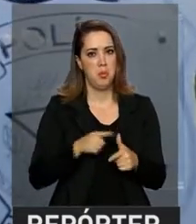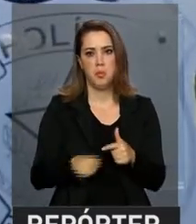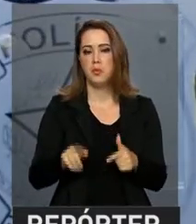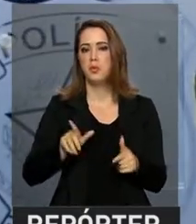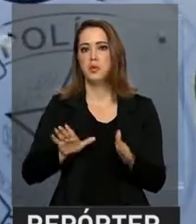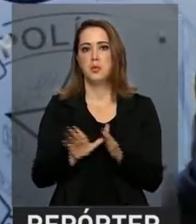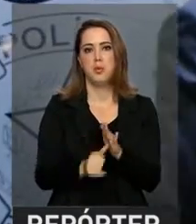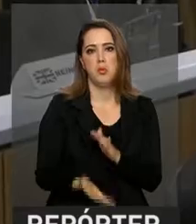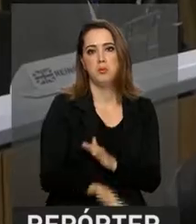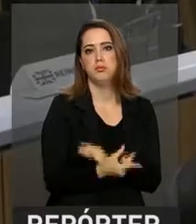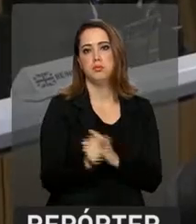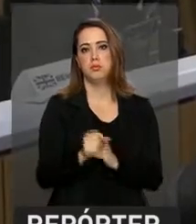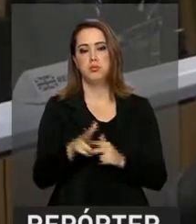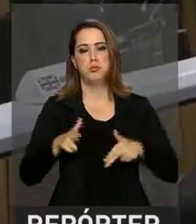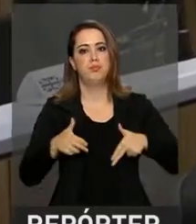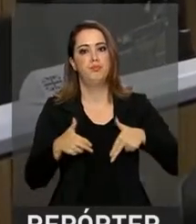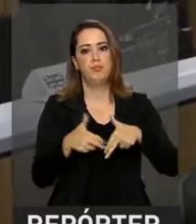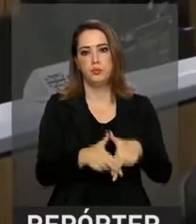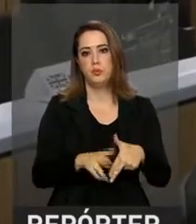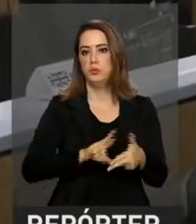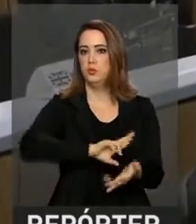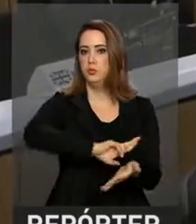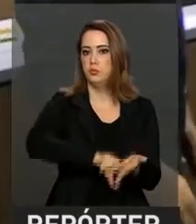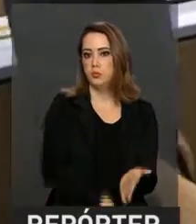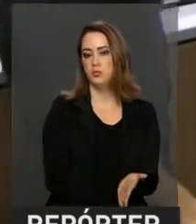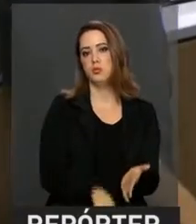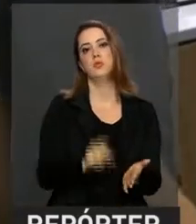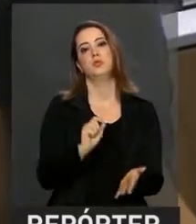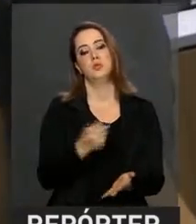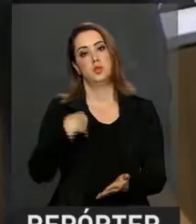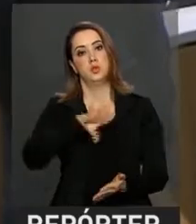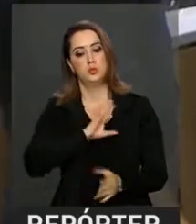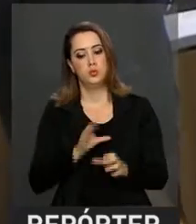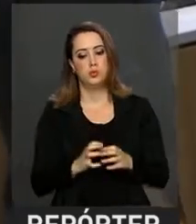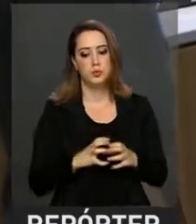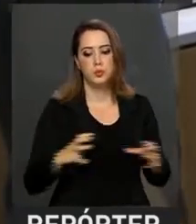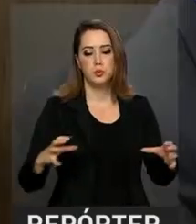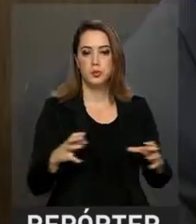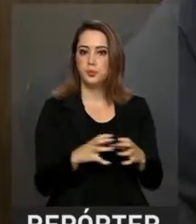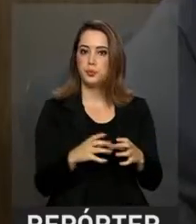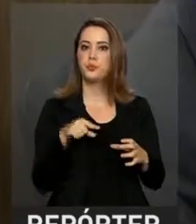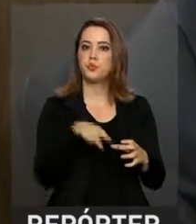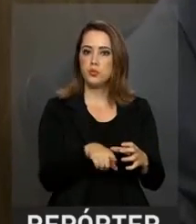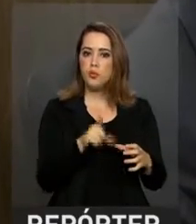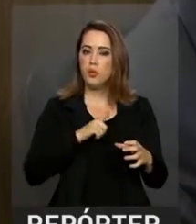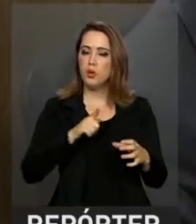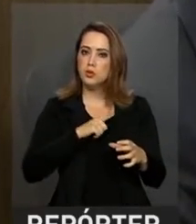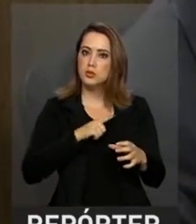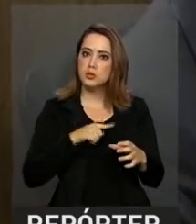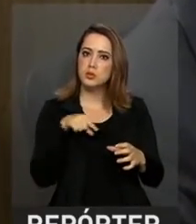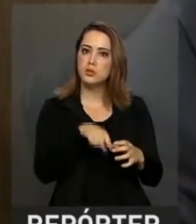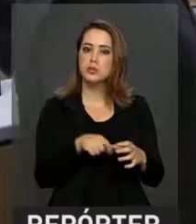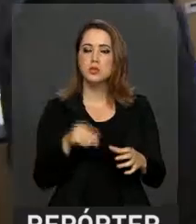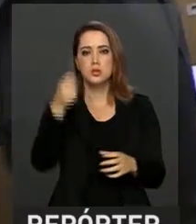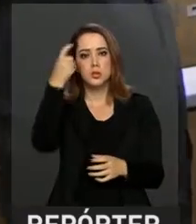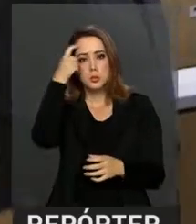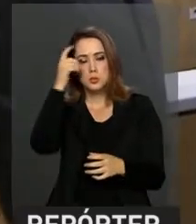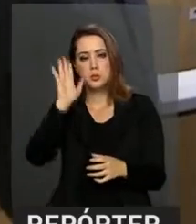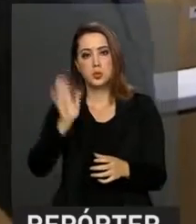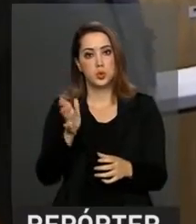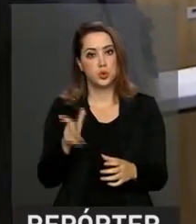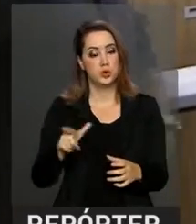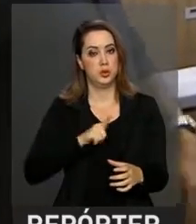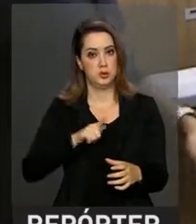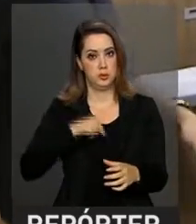em relação ao terrorismo. É o maior centro de cooperação internacional já instalado aqui